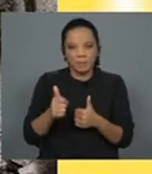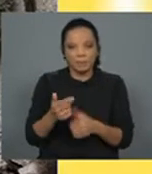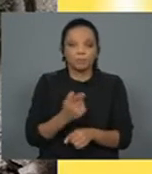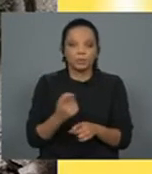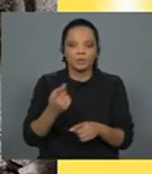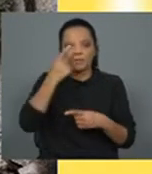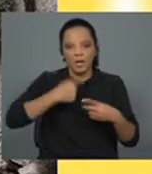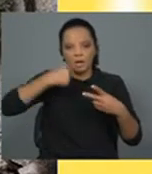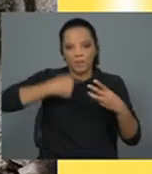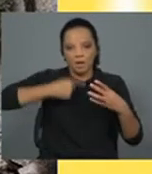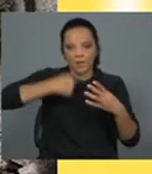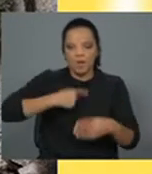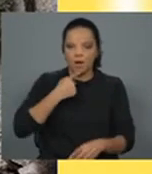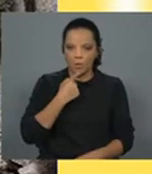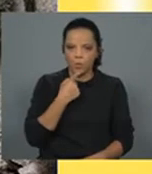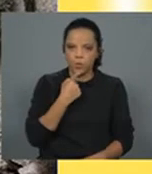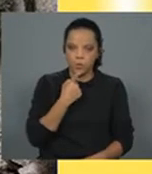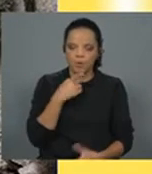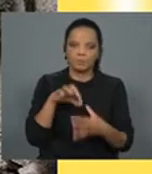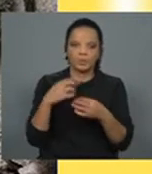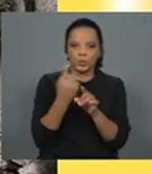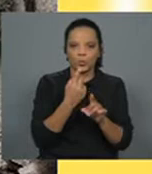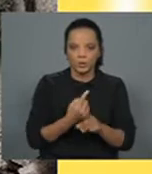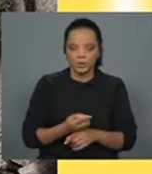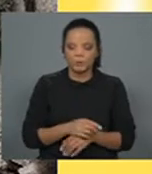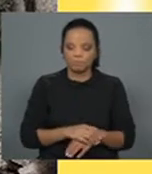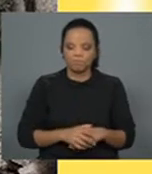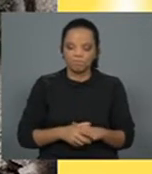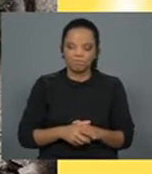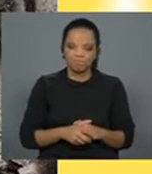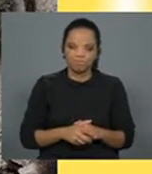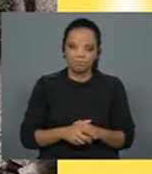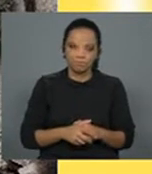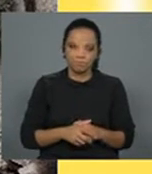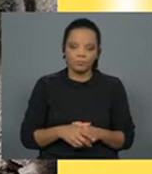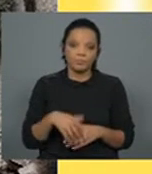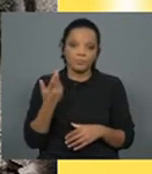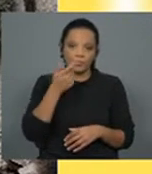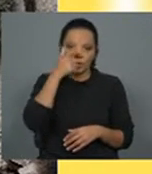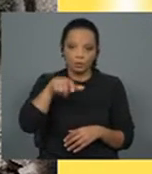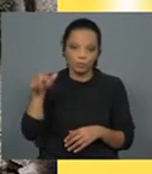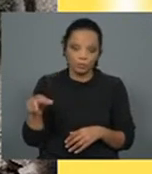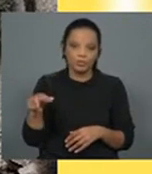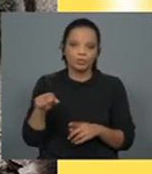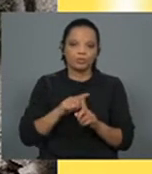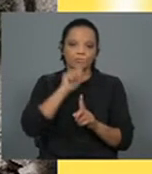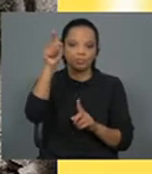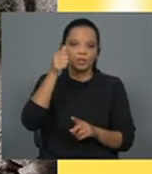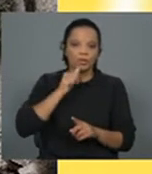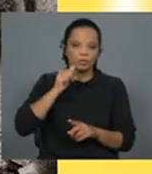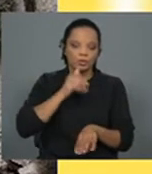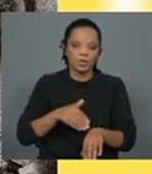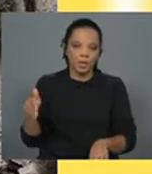muitas lacunas, principalmente em termos de equipamento. Pelo menos os enviados para os Açores nessa